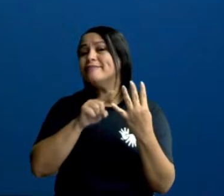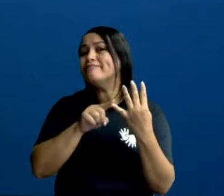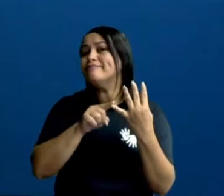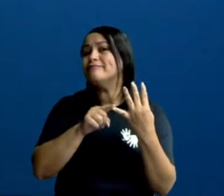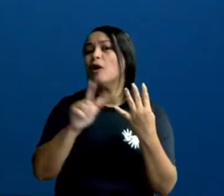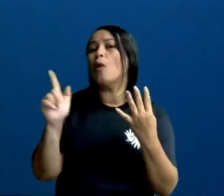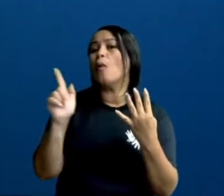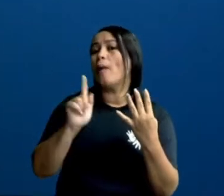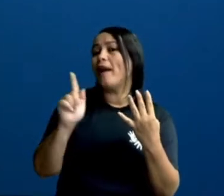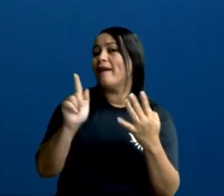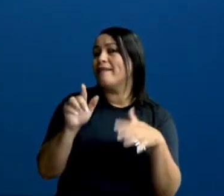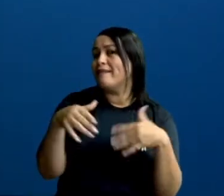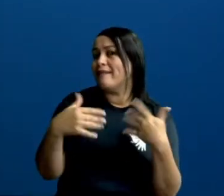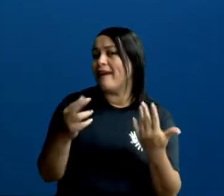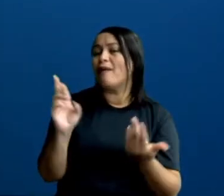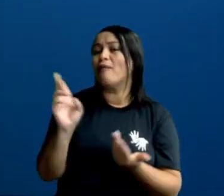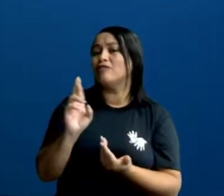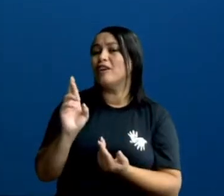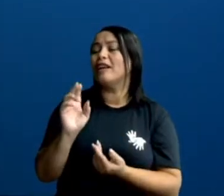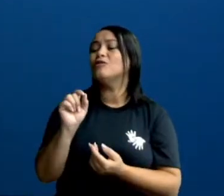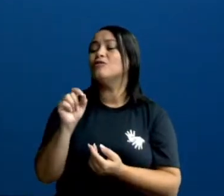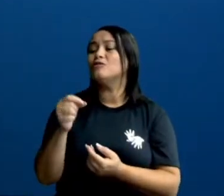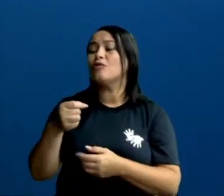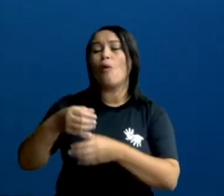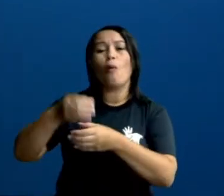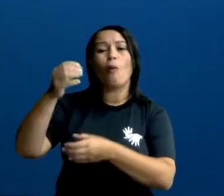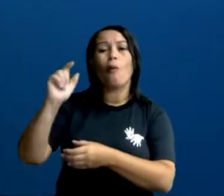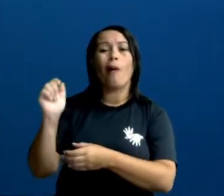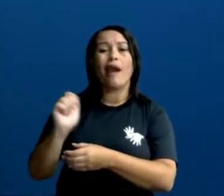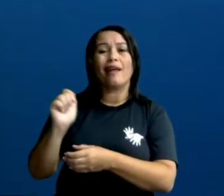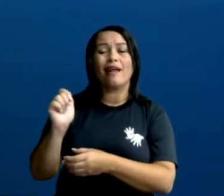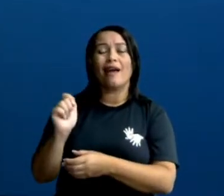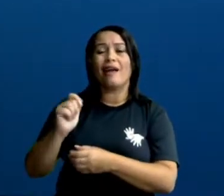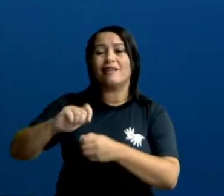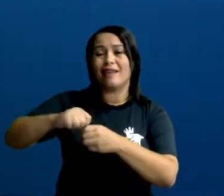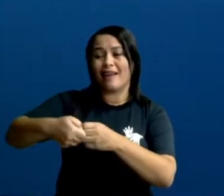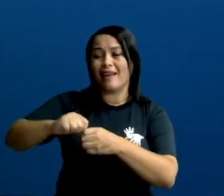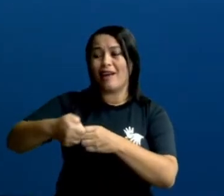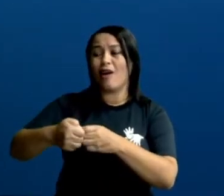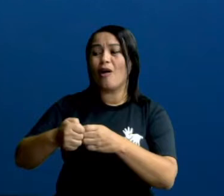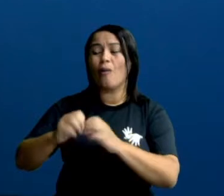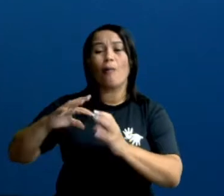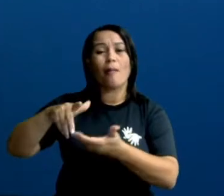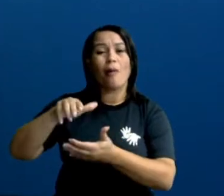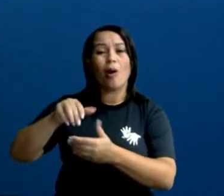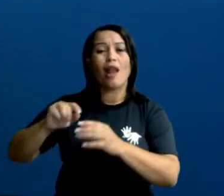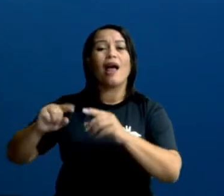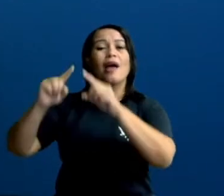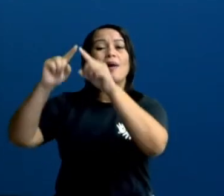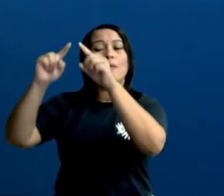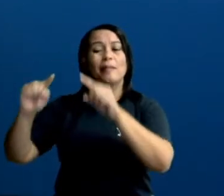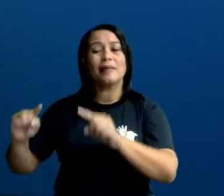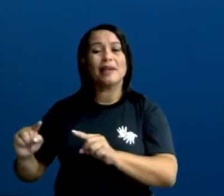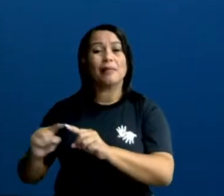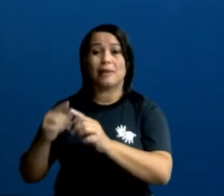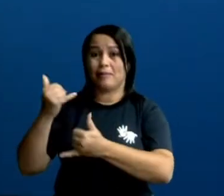um refrigerante, uma bola, uma pirâmide de brinquedo, tá certo? Agora a gente vai